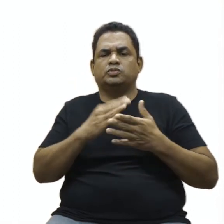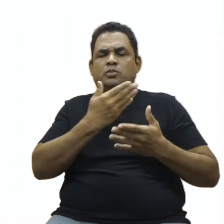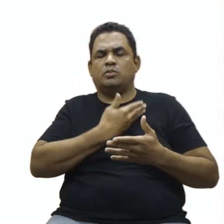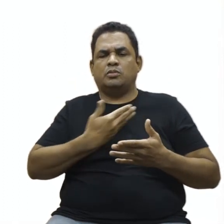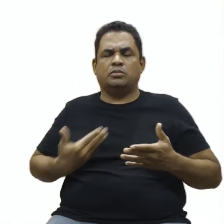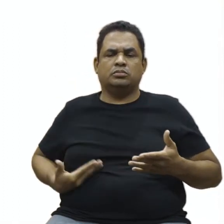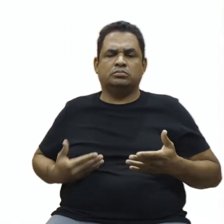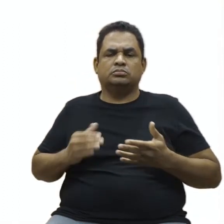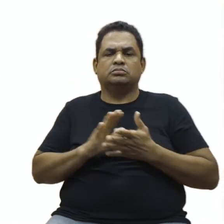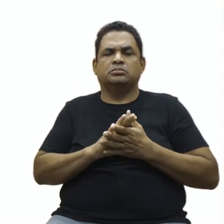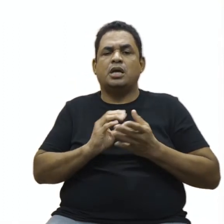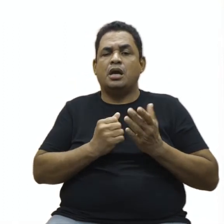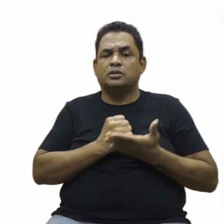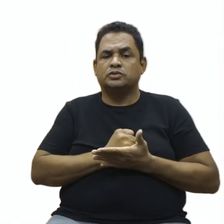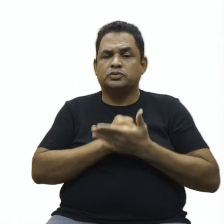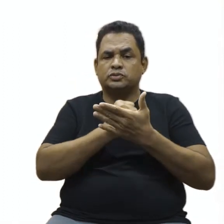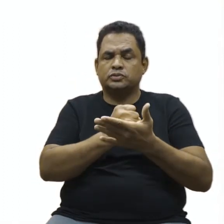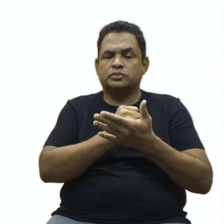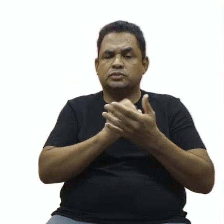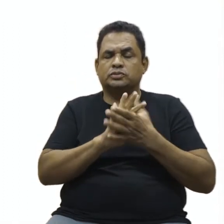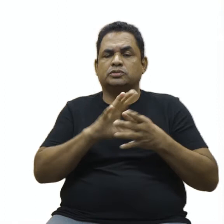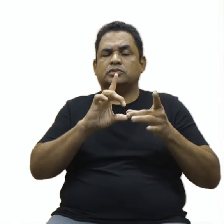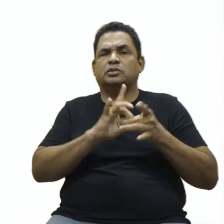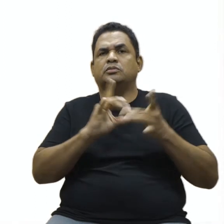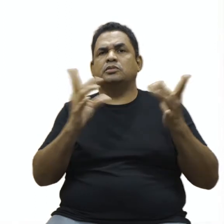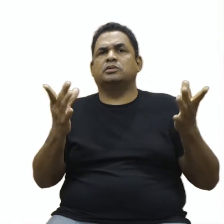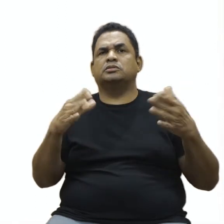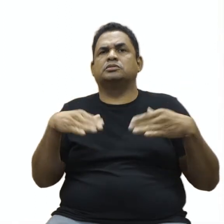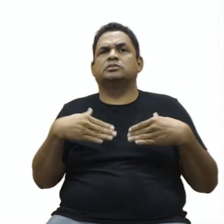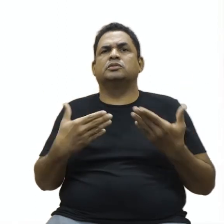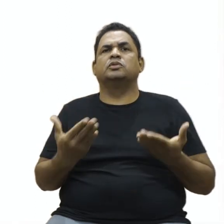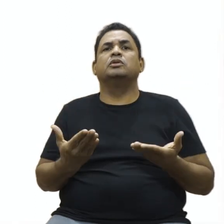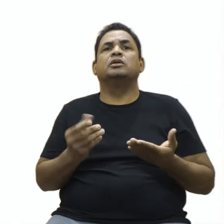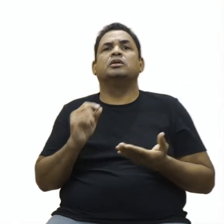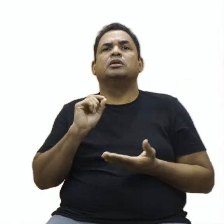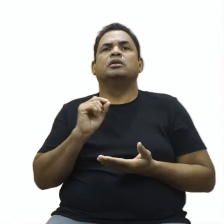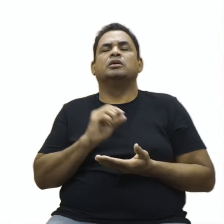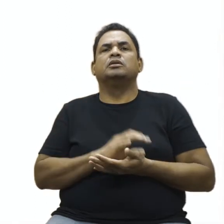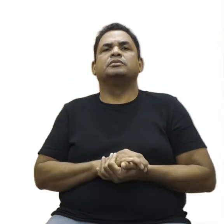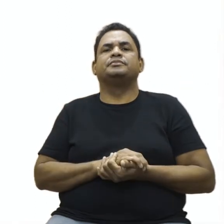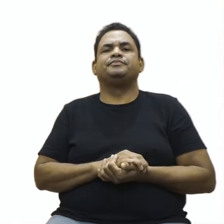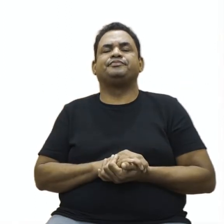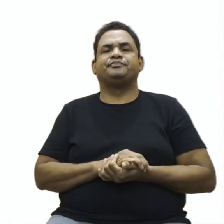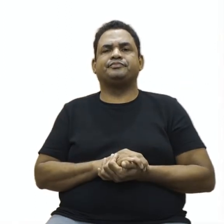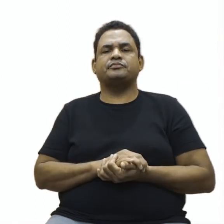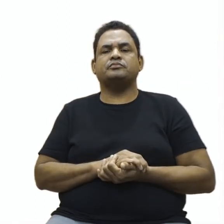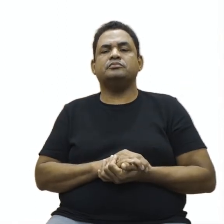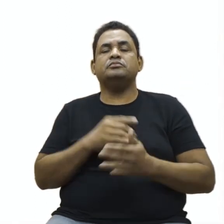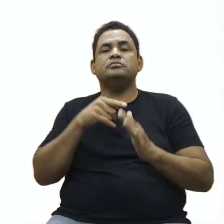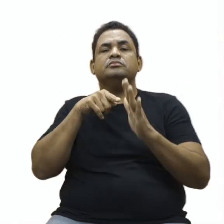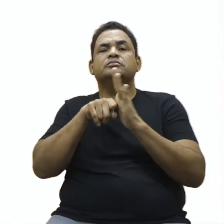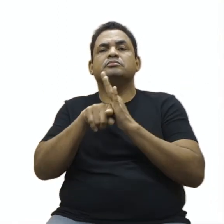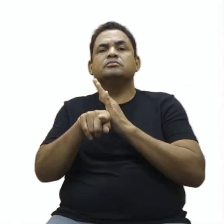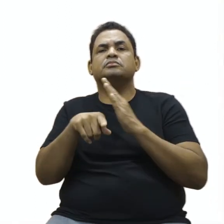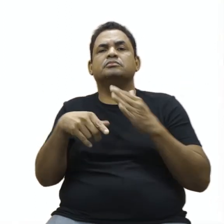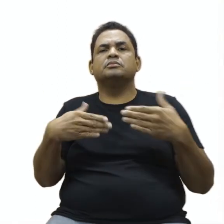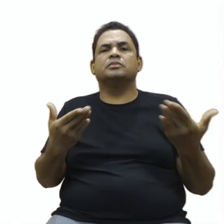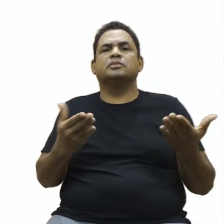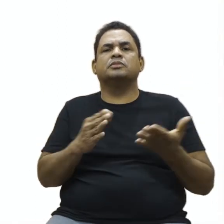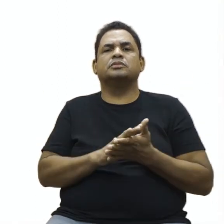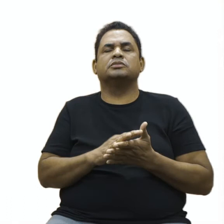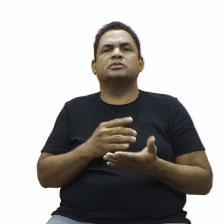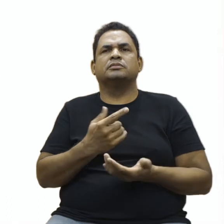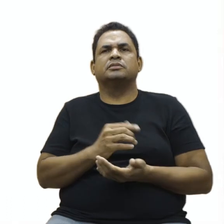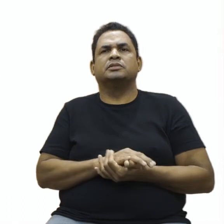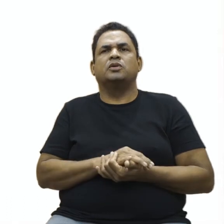da democracia. À medida em que, vamos lá, o que essa pergunta quer de nós, né?